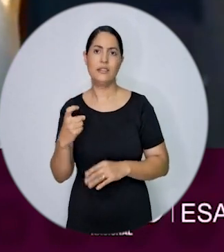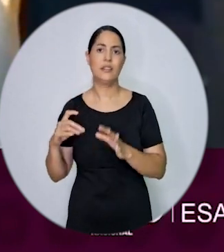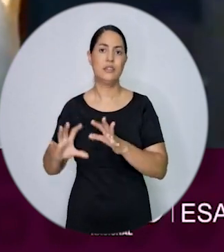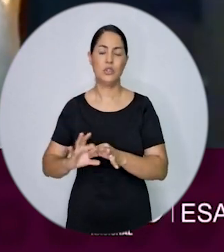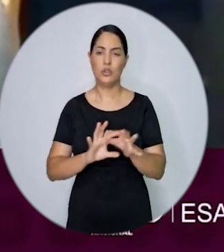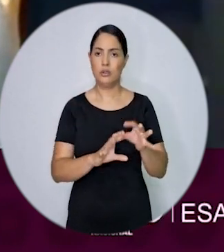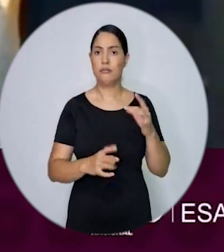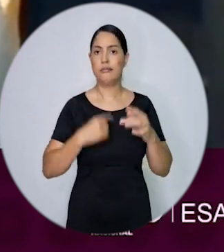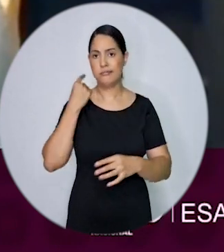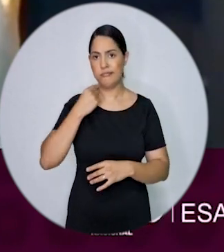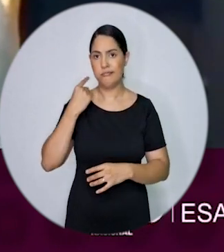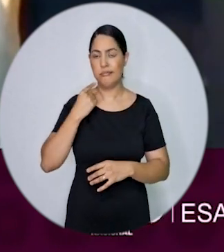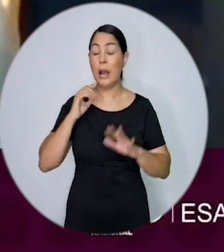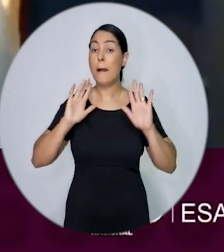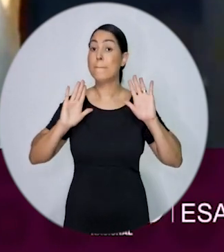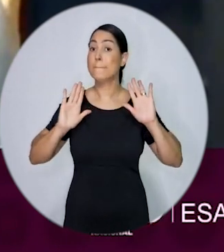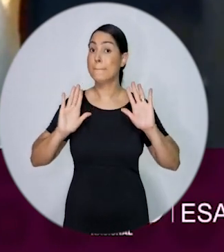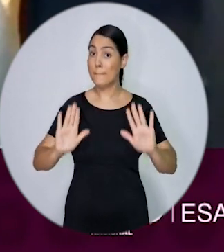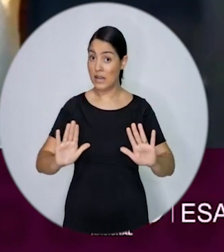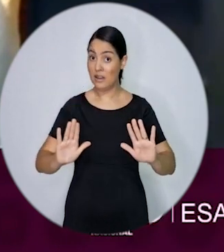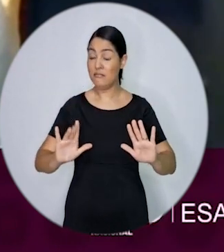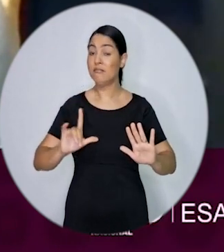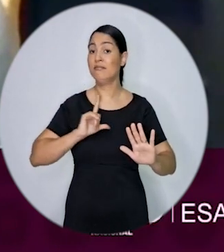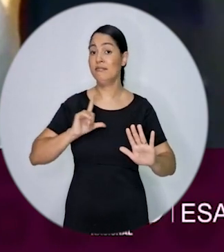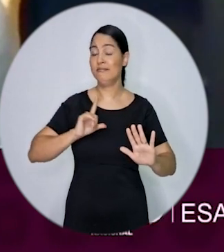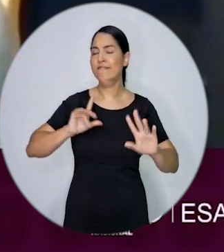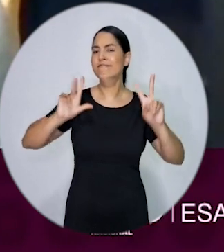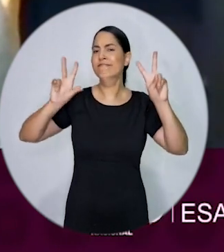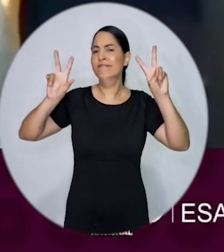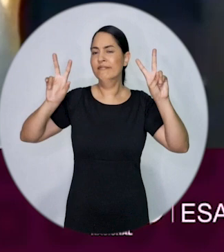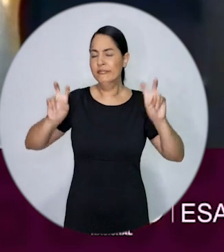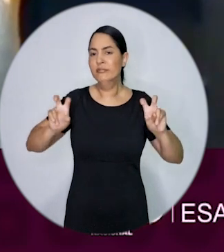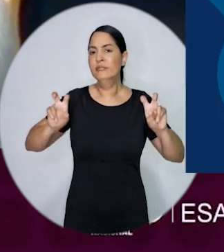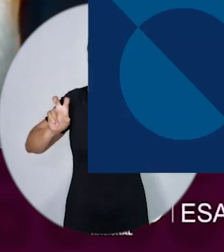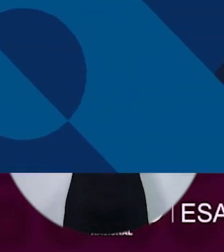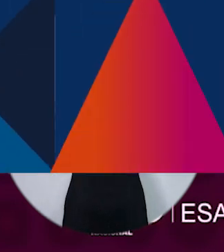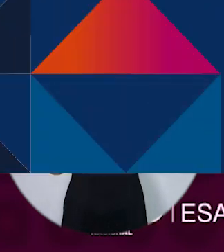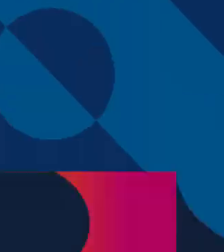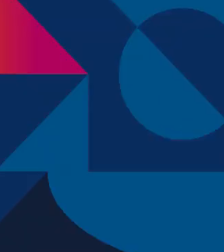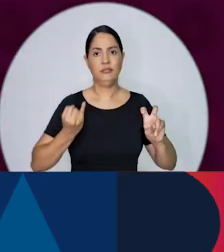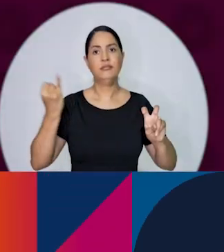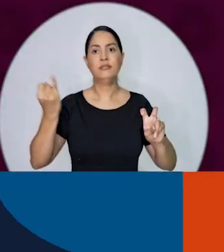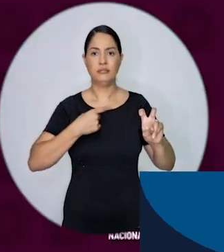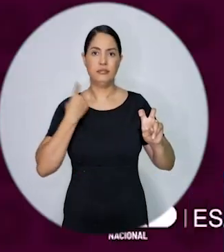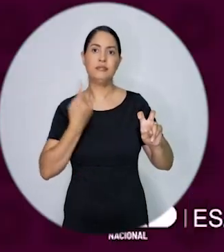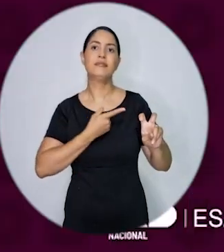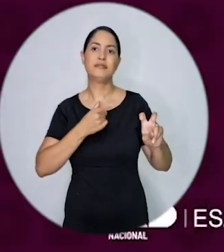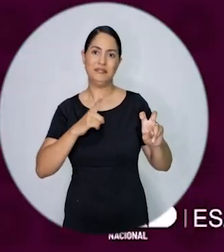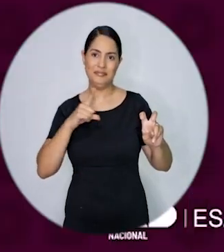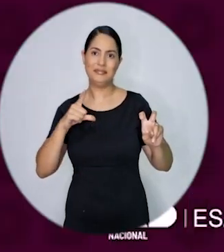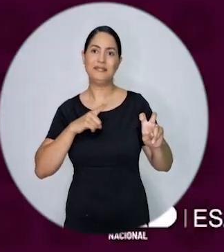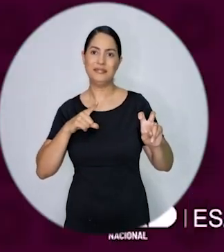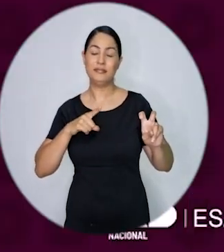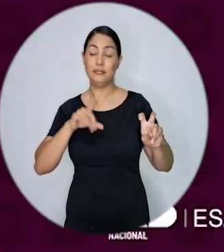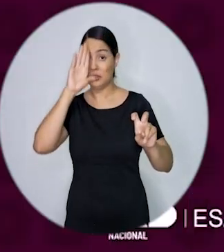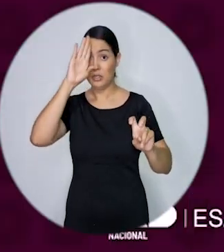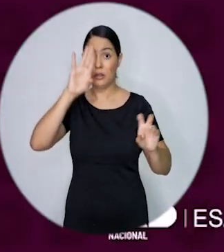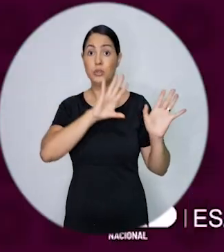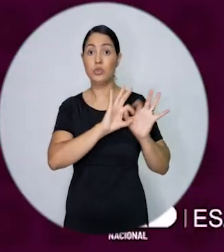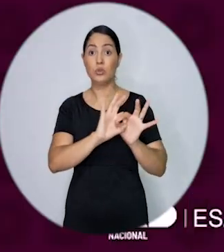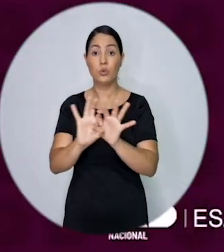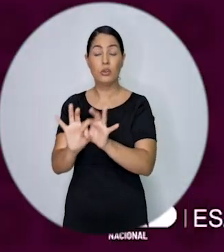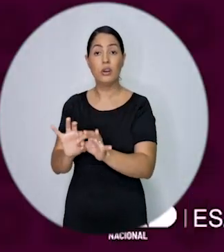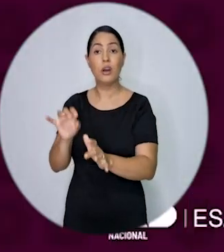da advocacia, mas é daqueles temas dos mais importantes que a gente tem, sobretudo para